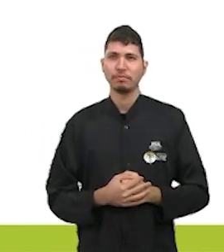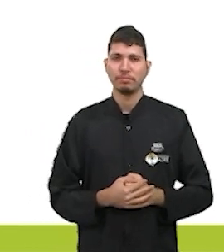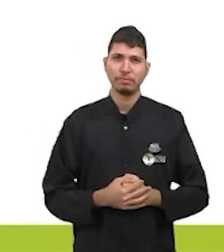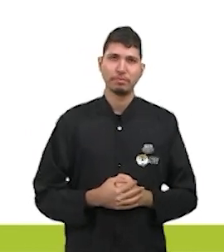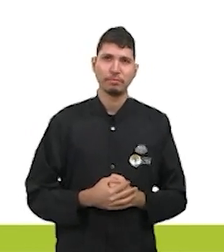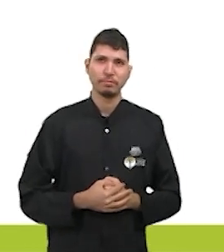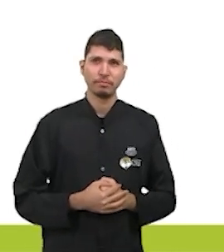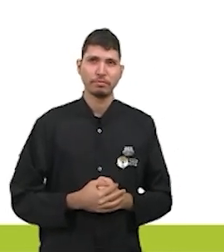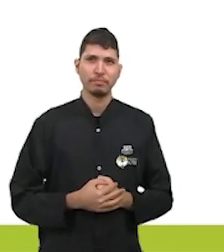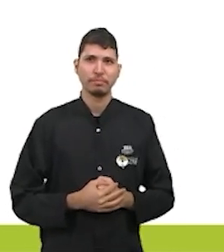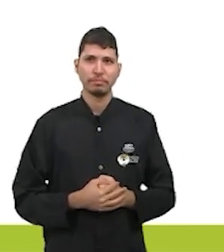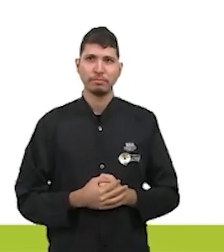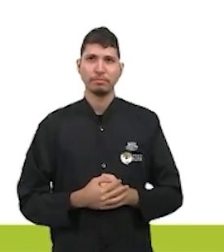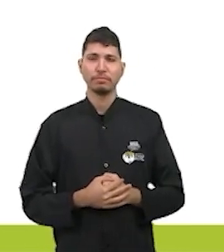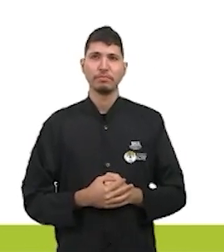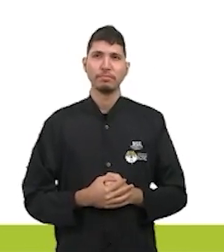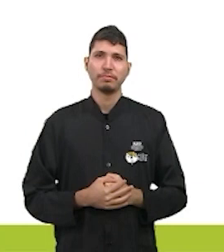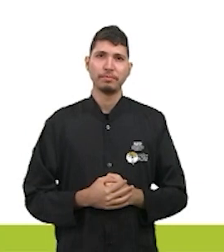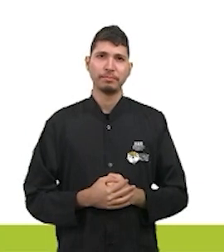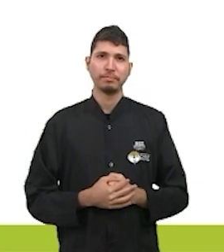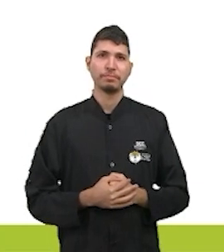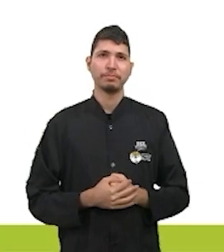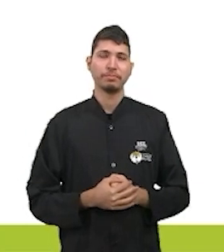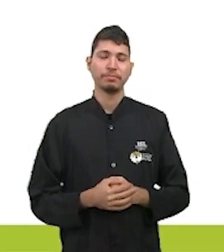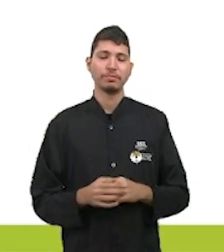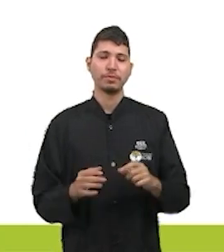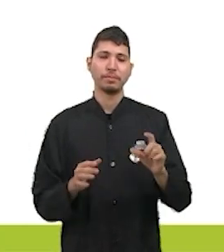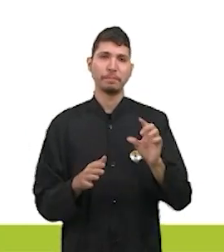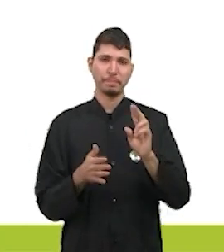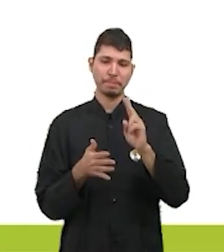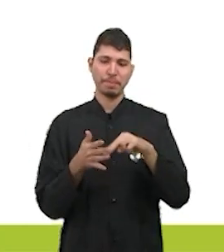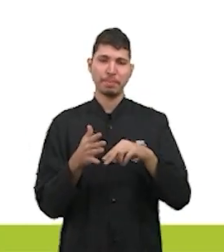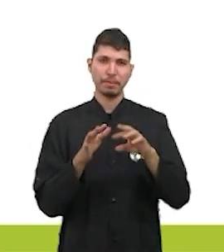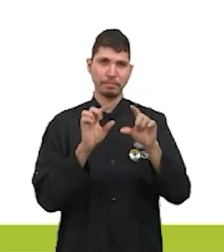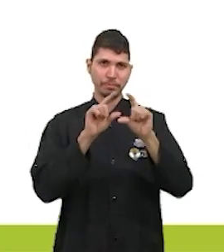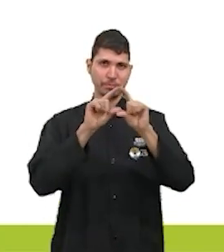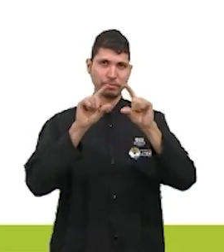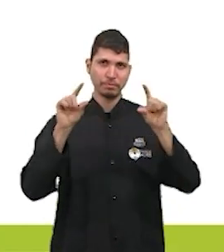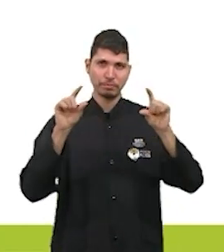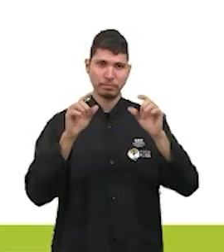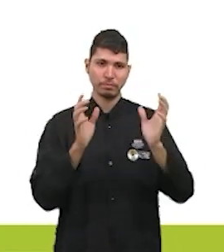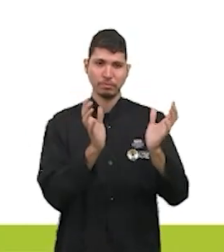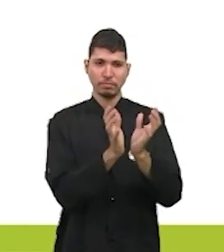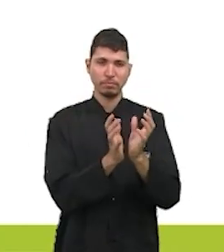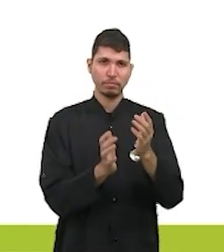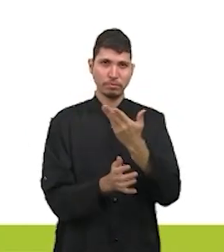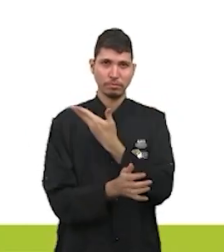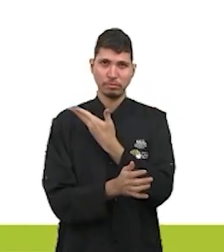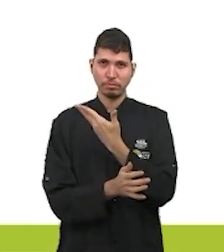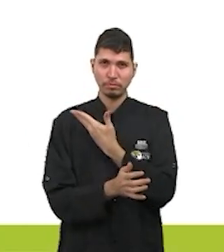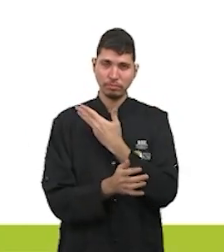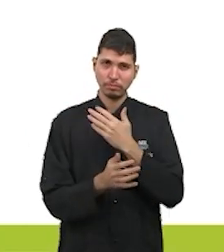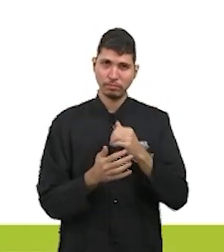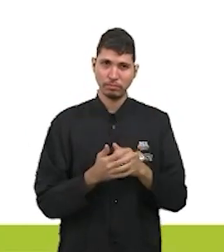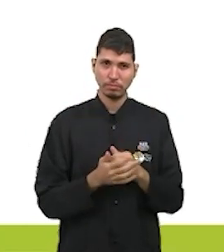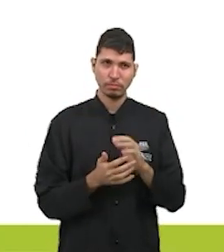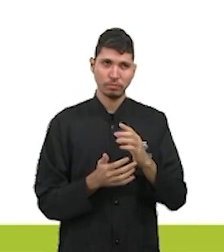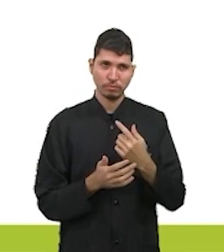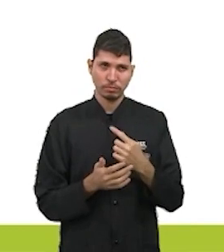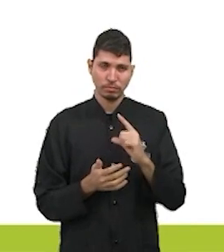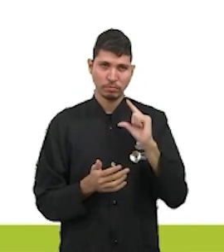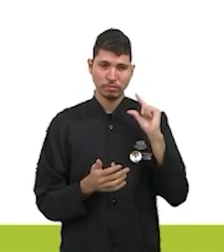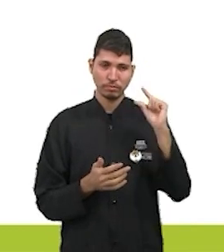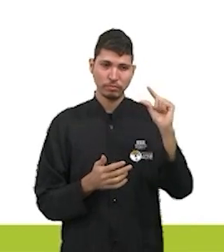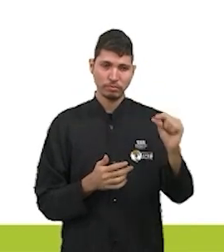Eu vou ler toda a questão logo aqui. Um grupo de amigos foi passar o fim de semana em um acampamento